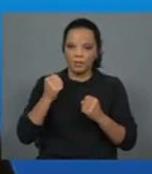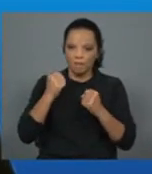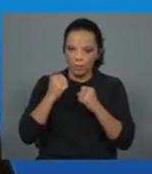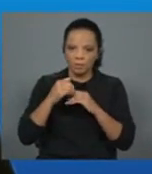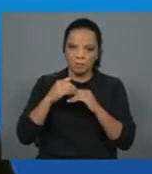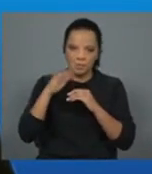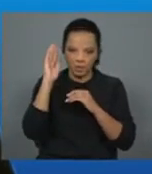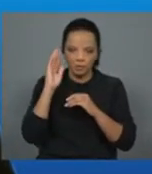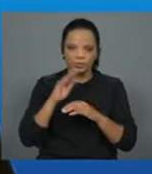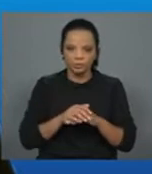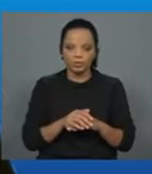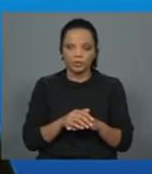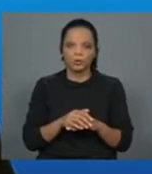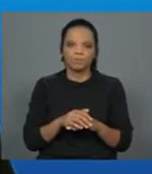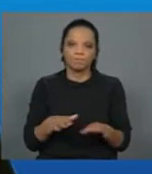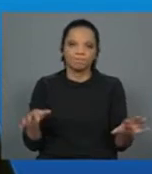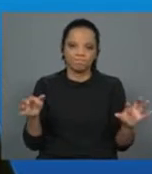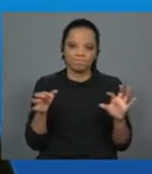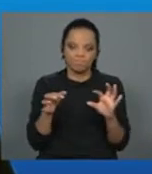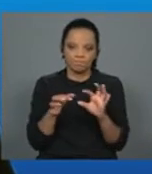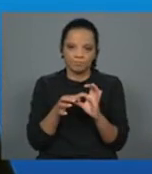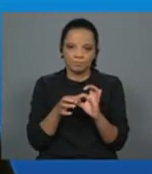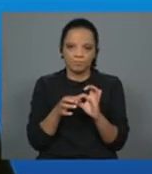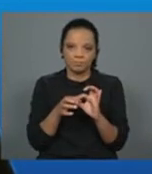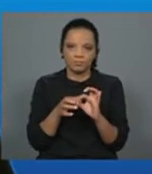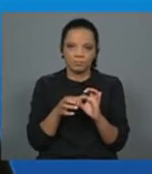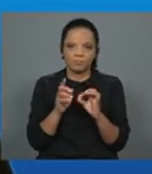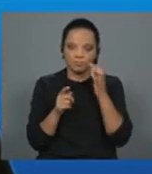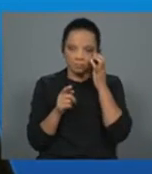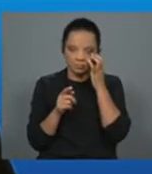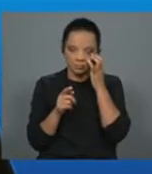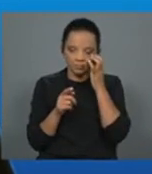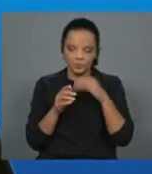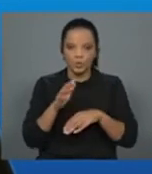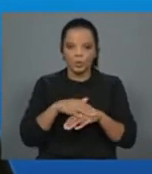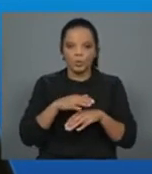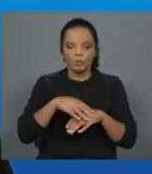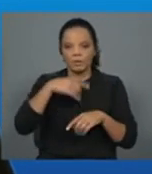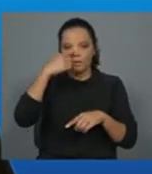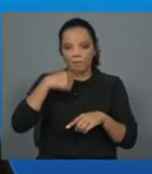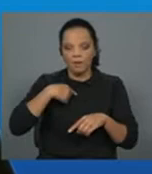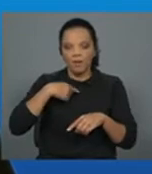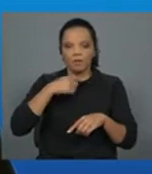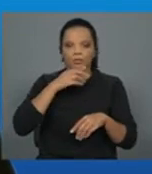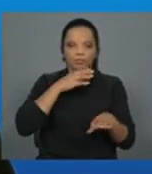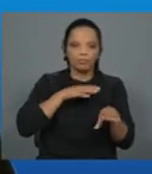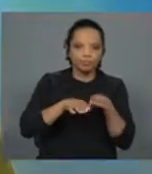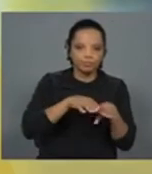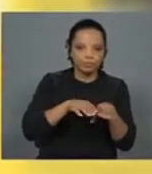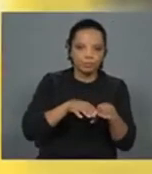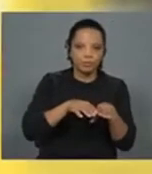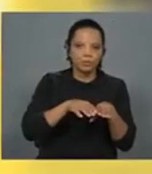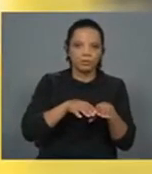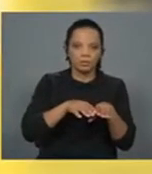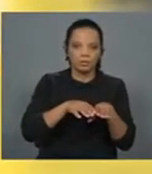estão tipicamente associados à atividade em falhas sísmicas, com origem